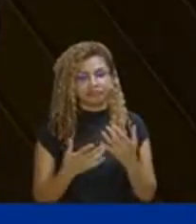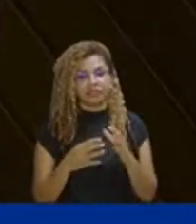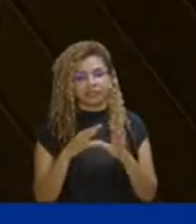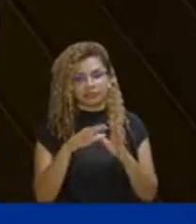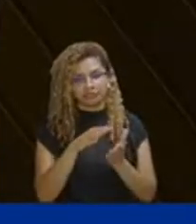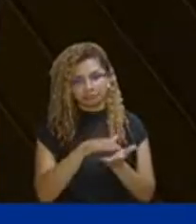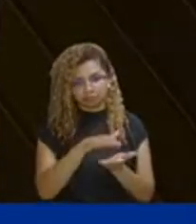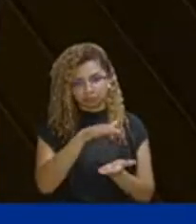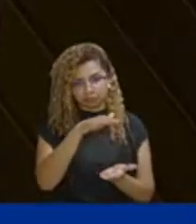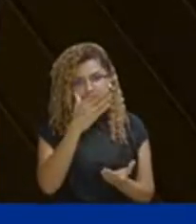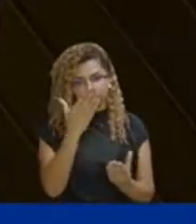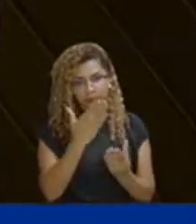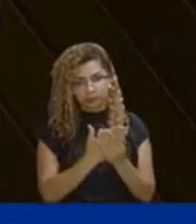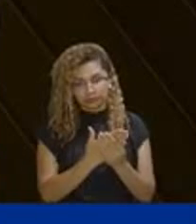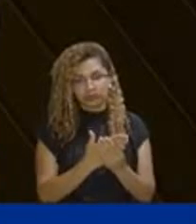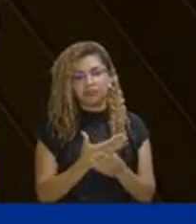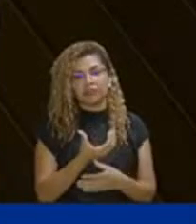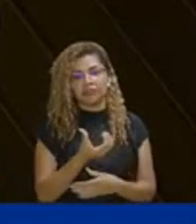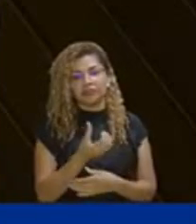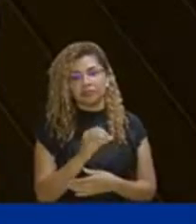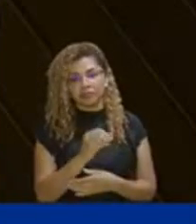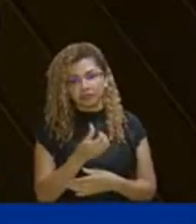da representação número